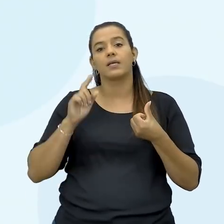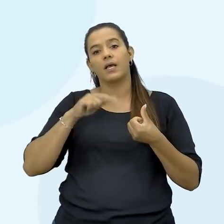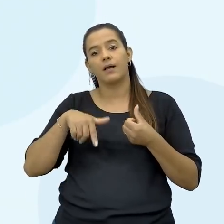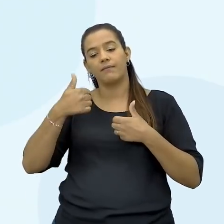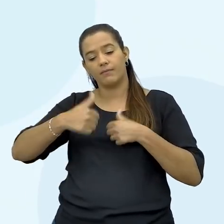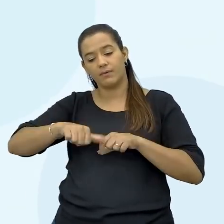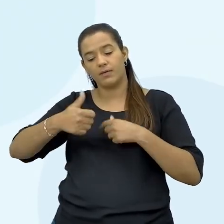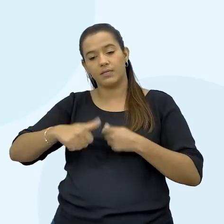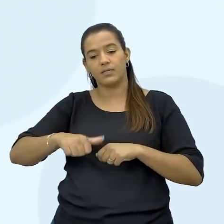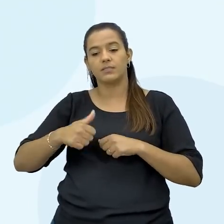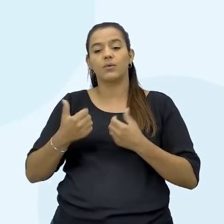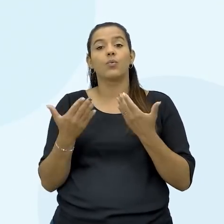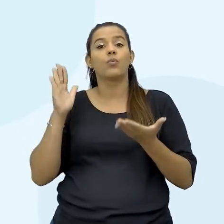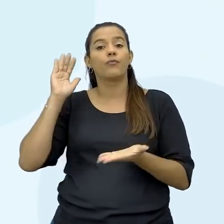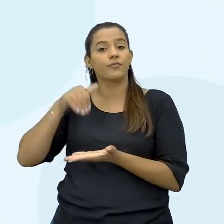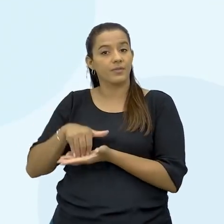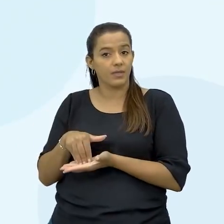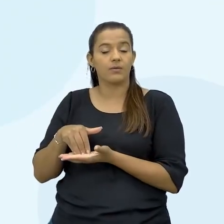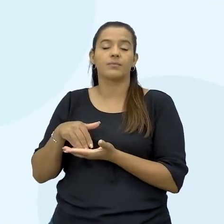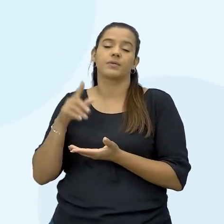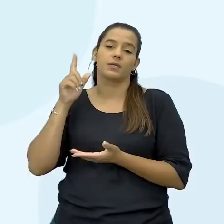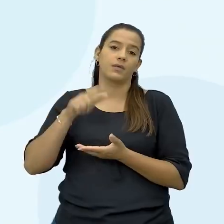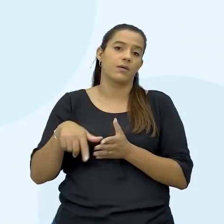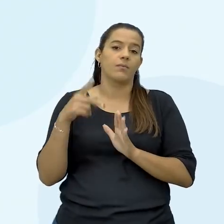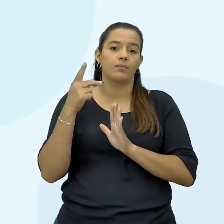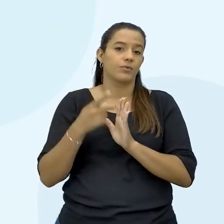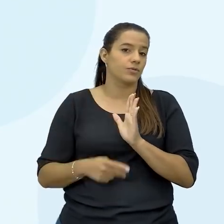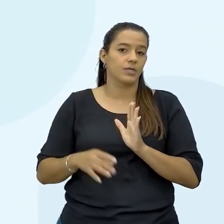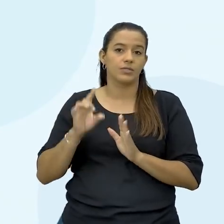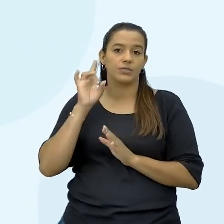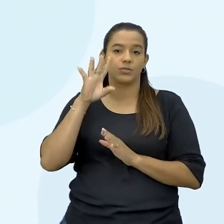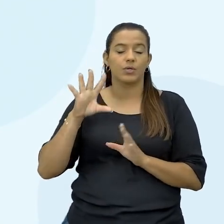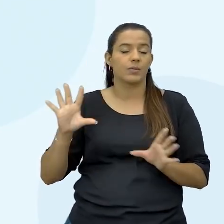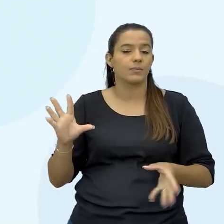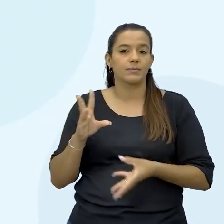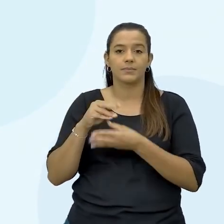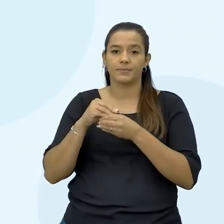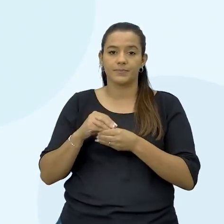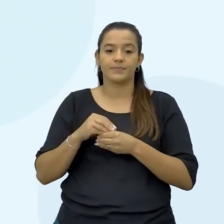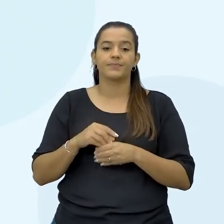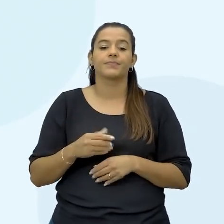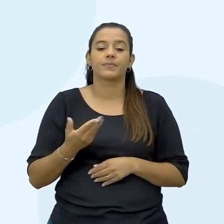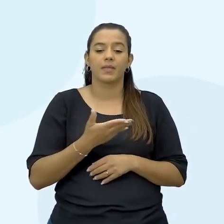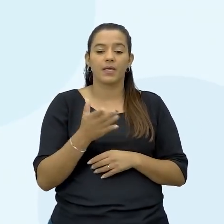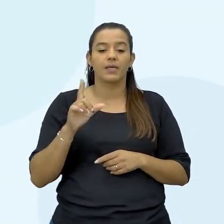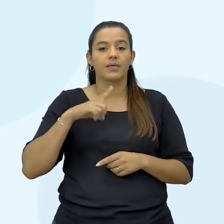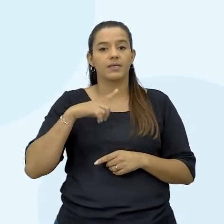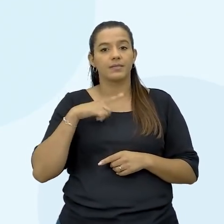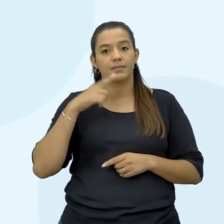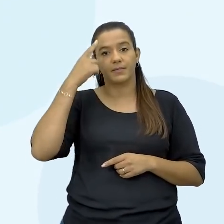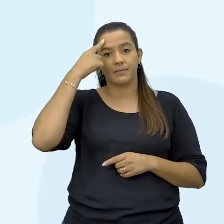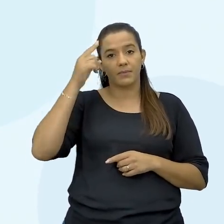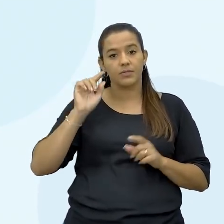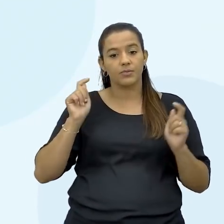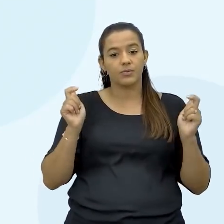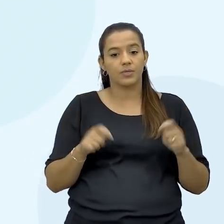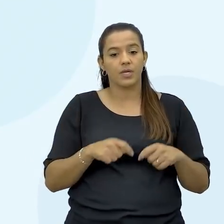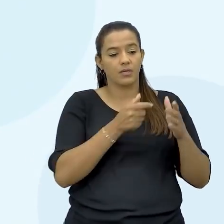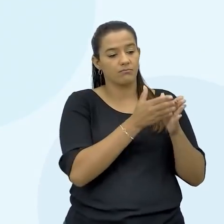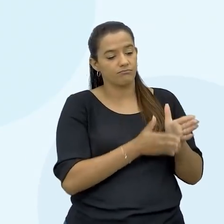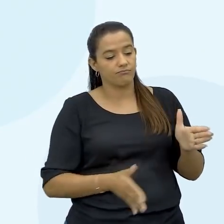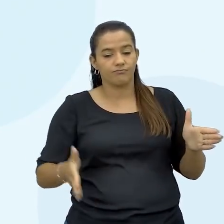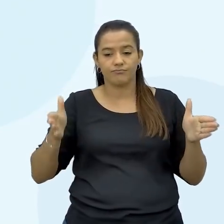final, como uma finalização de projeto, né, de finalização da unidade curricular, mas a gente tem que ter em mente, ao